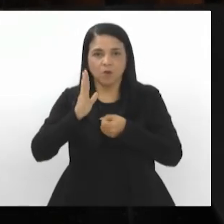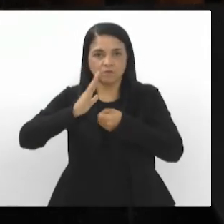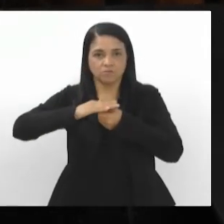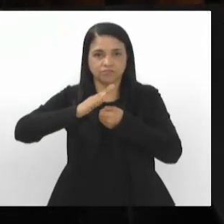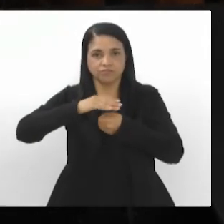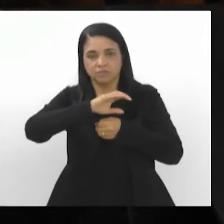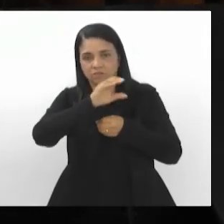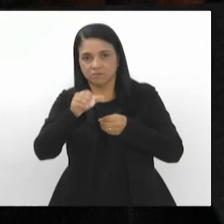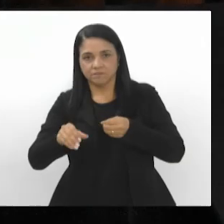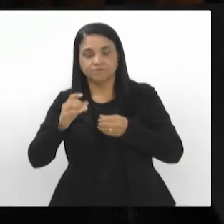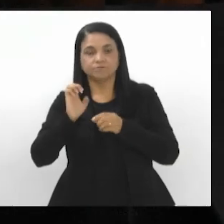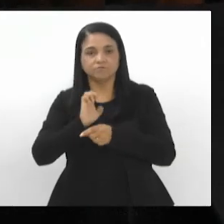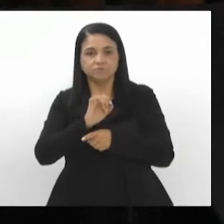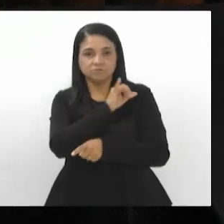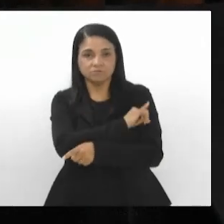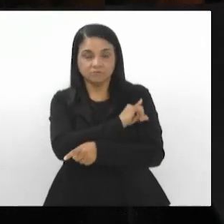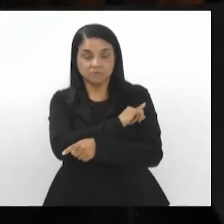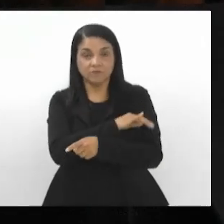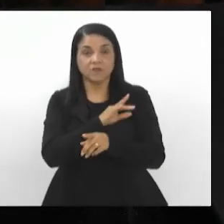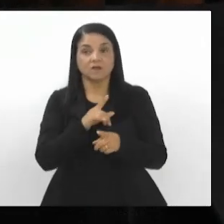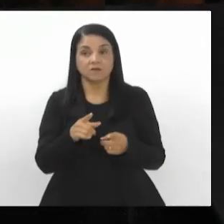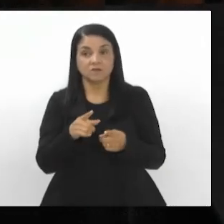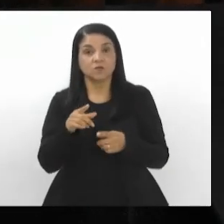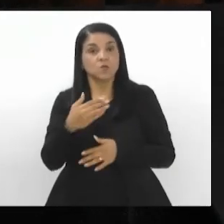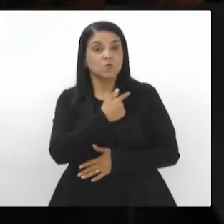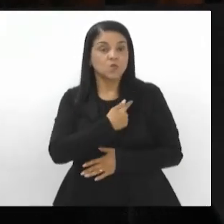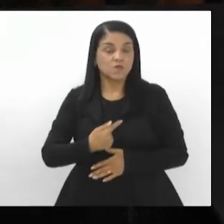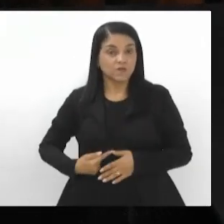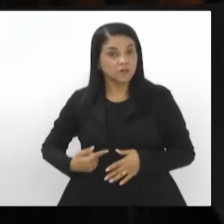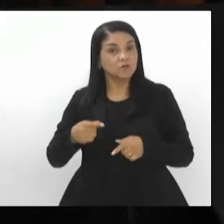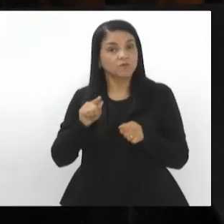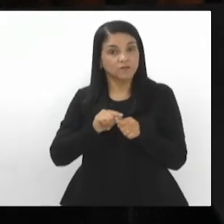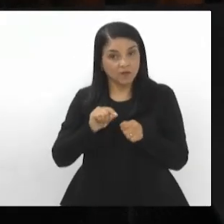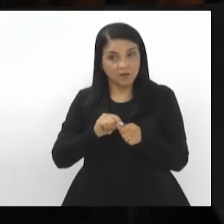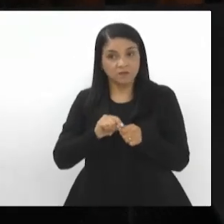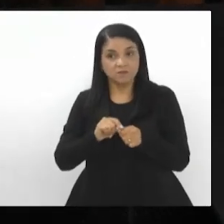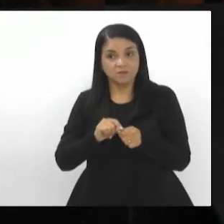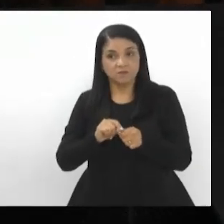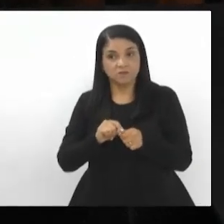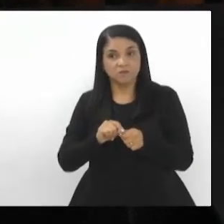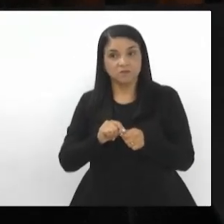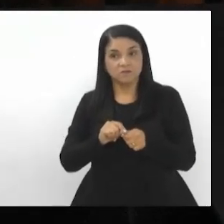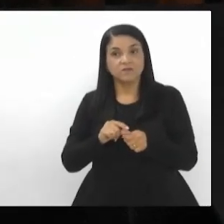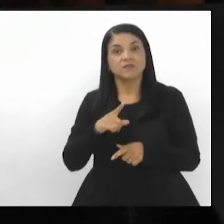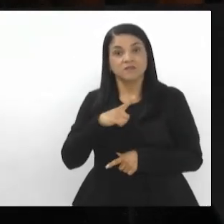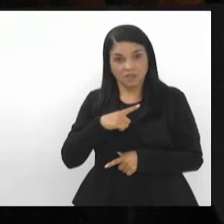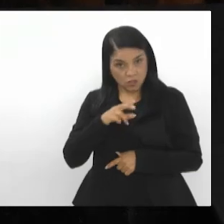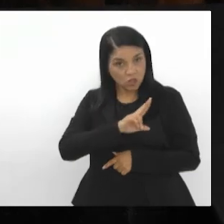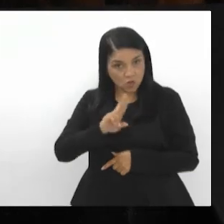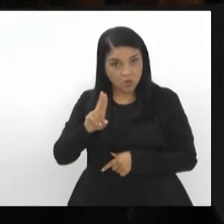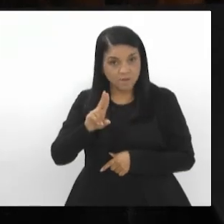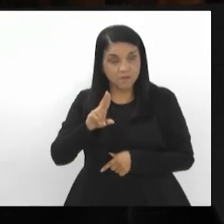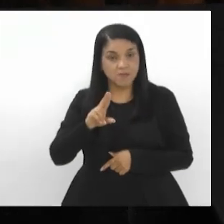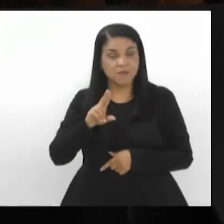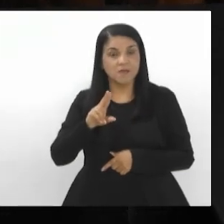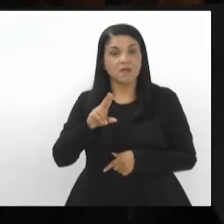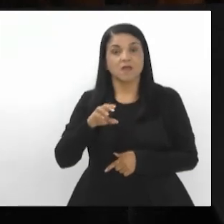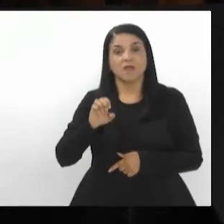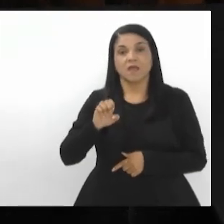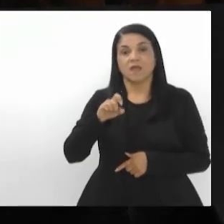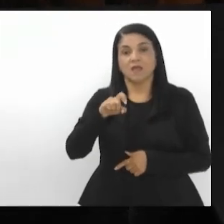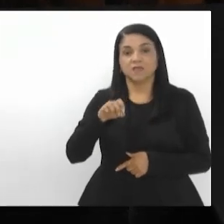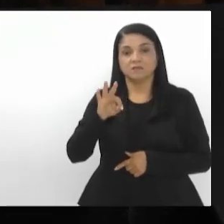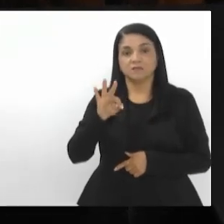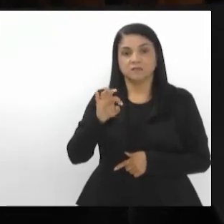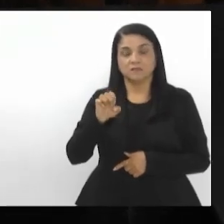estado do Rio de Janeiro. E isso que o governo faz, né? E isso tem nome, isso é